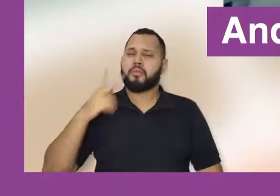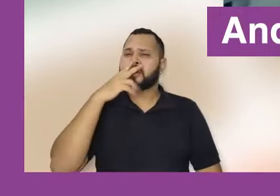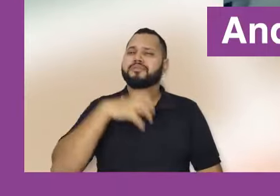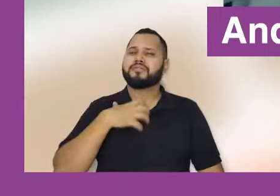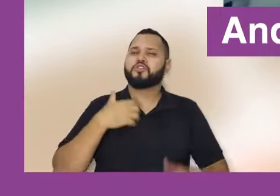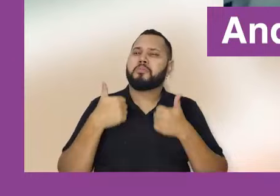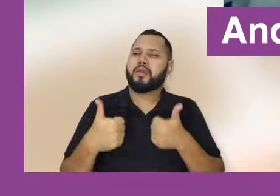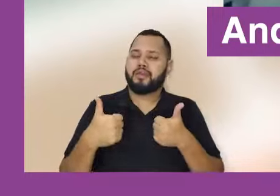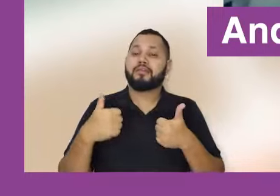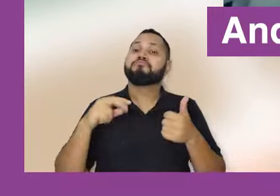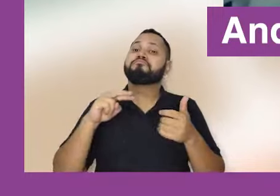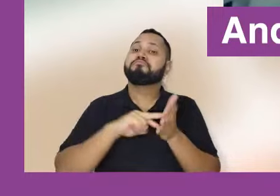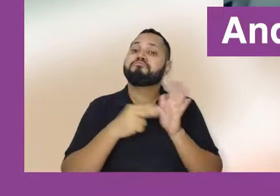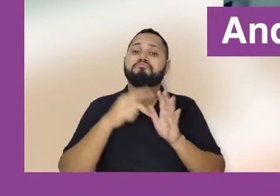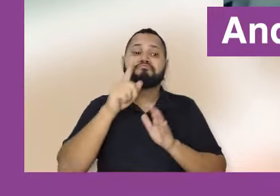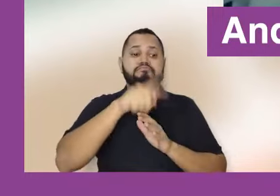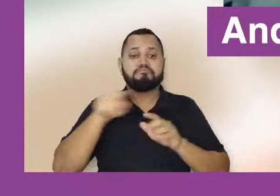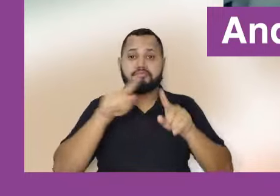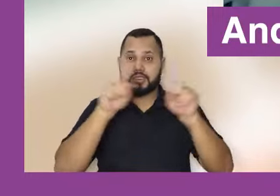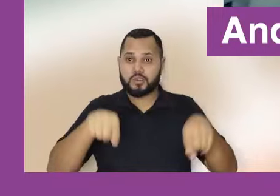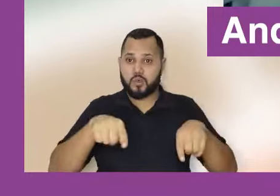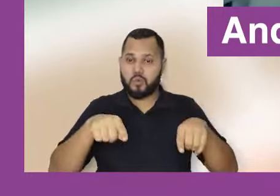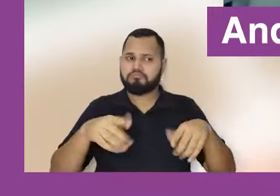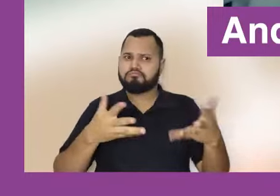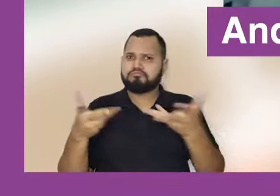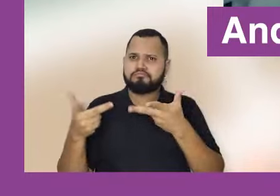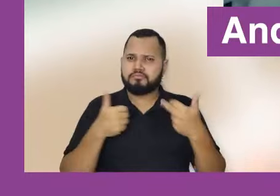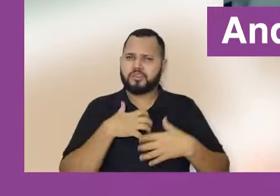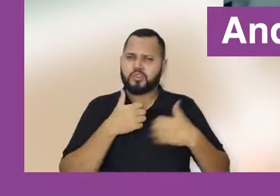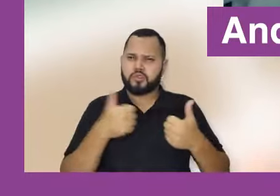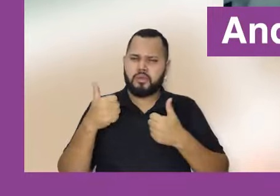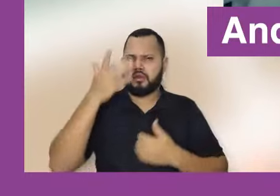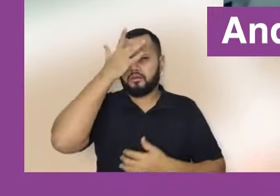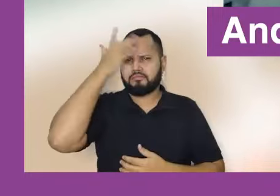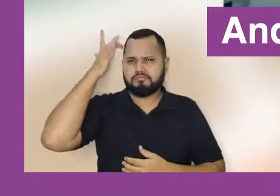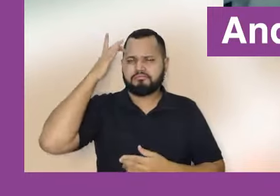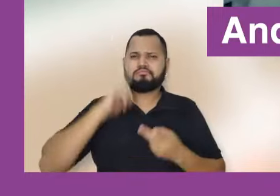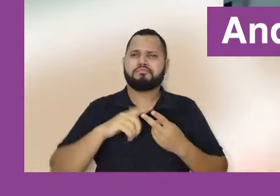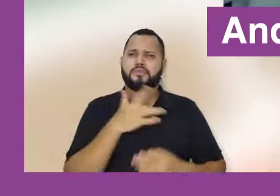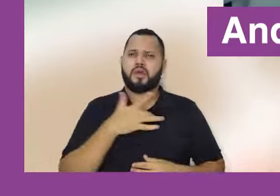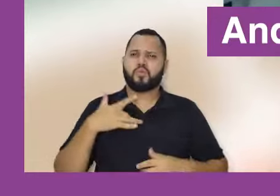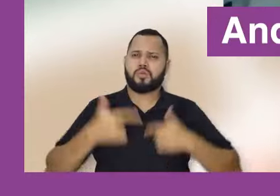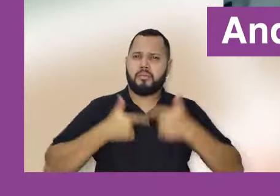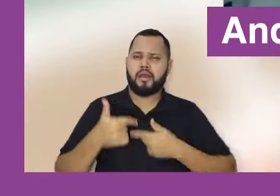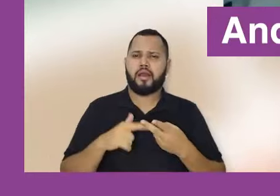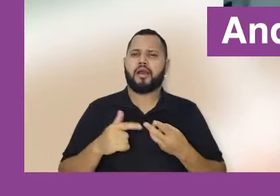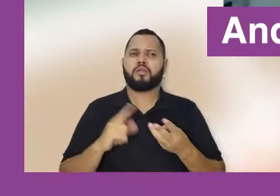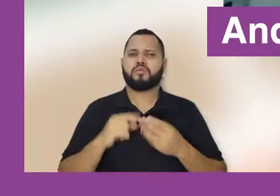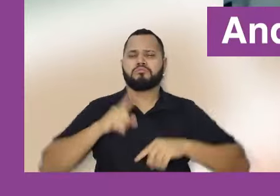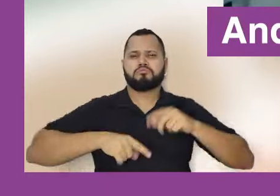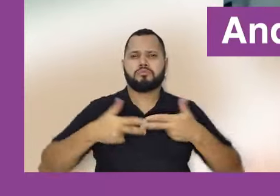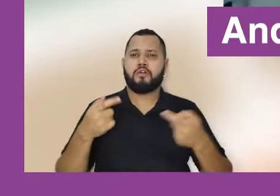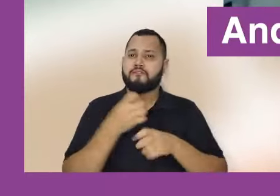que promove o bem-estar dos colaboradores é com foco Ampla saúde mental saúde ocupacional financeira